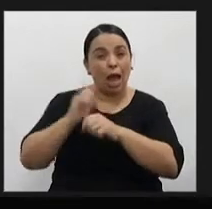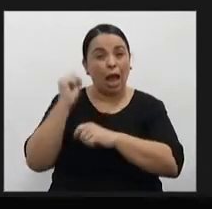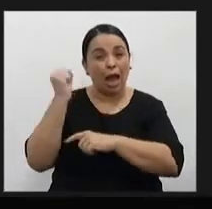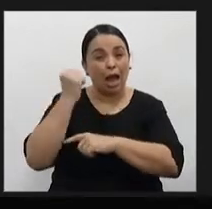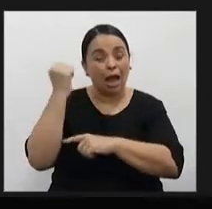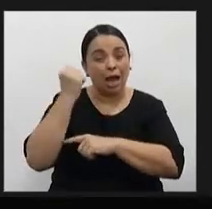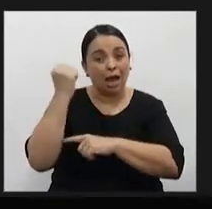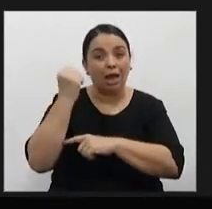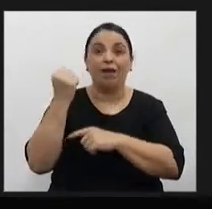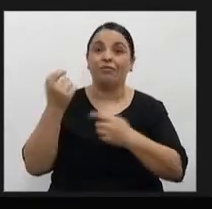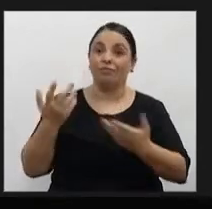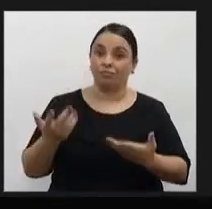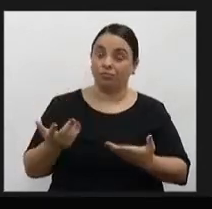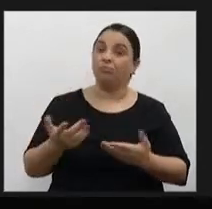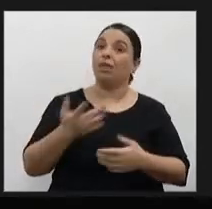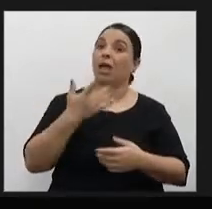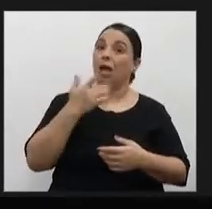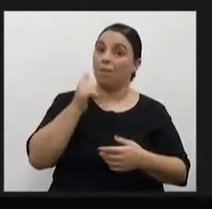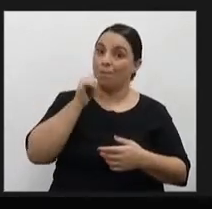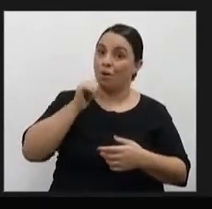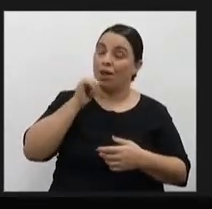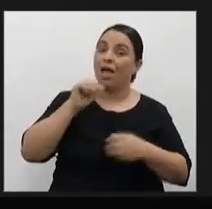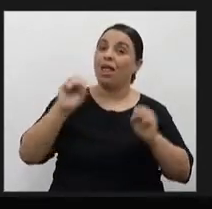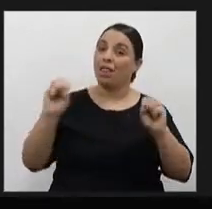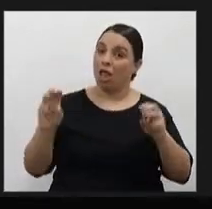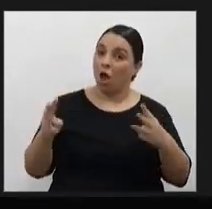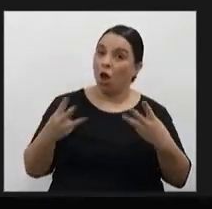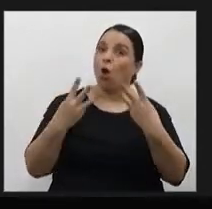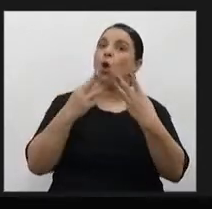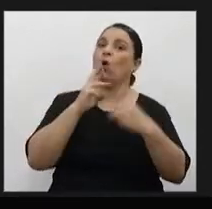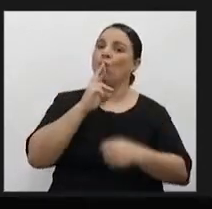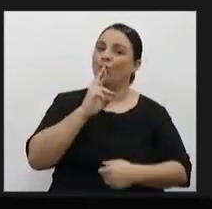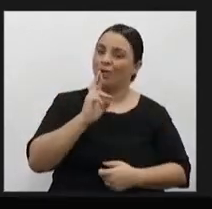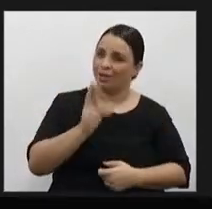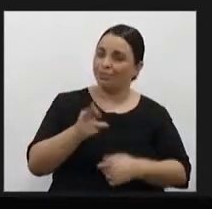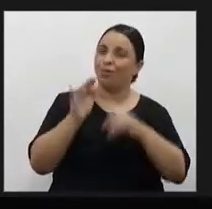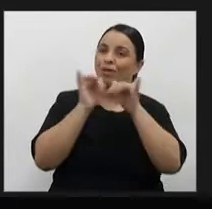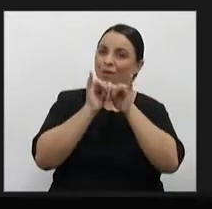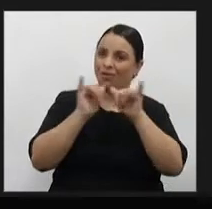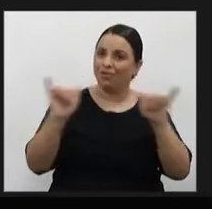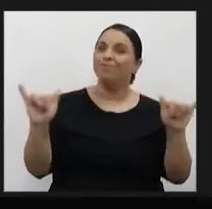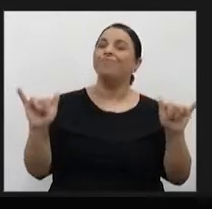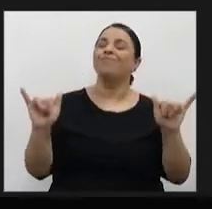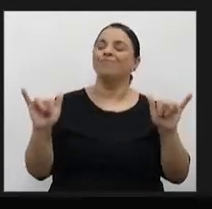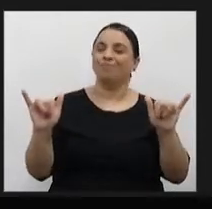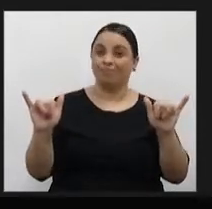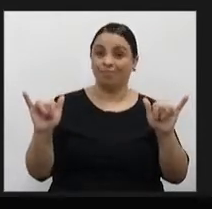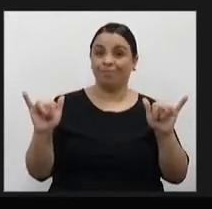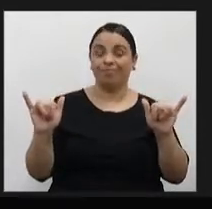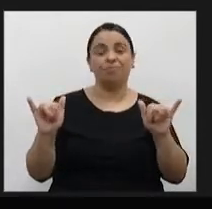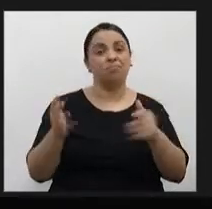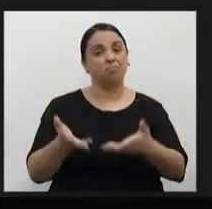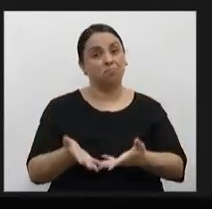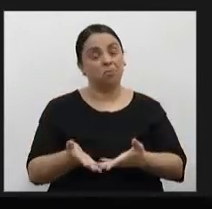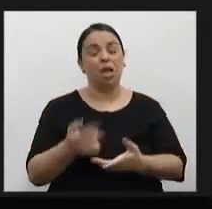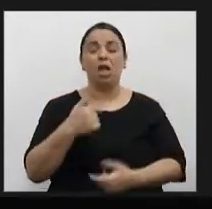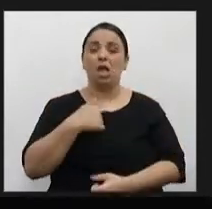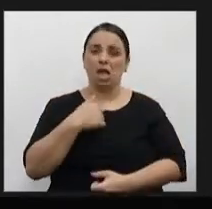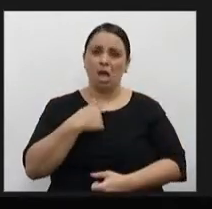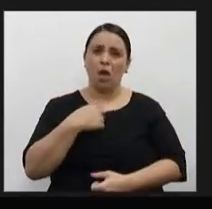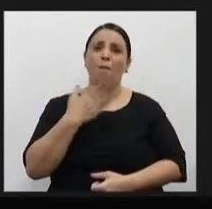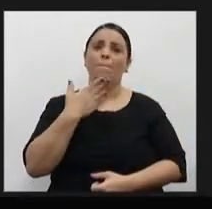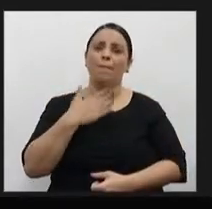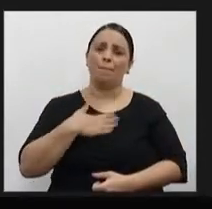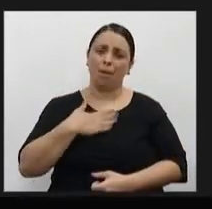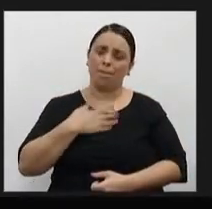relatora da ONU para a defesa dos direitos da pessoa com deficiência. Eu poderia me alongar muito mais, né, porque